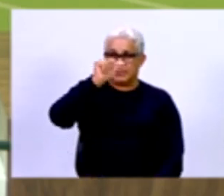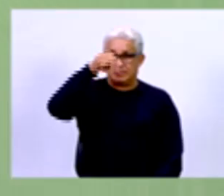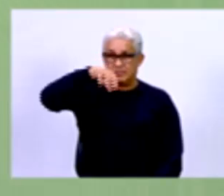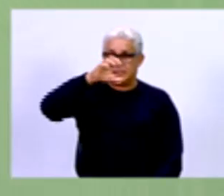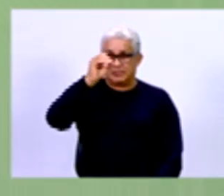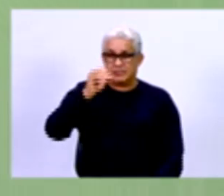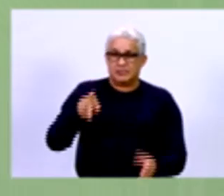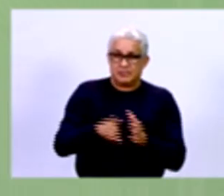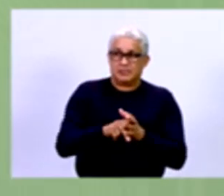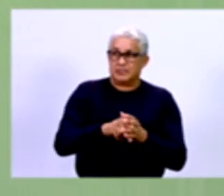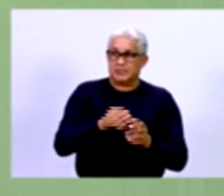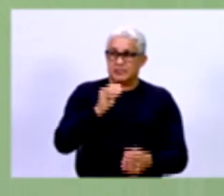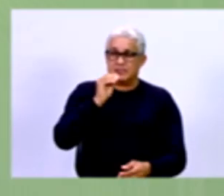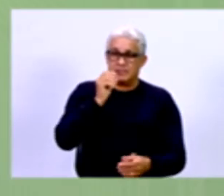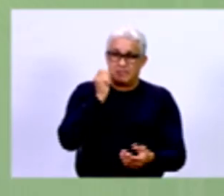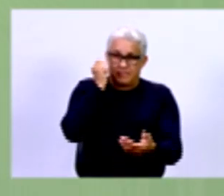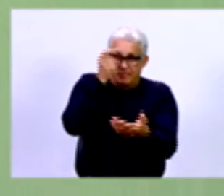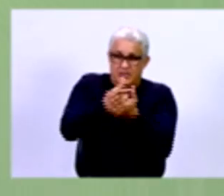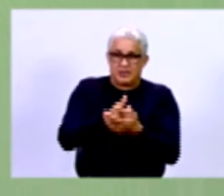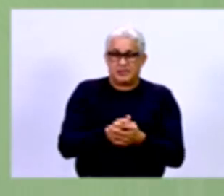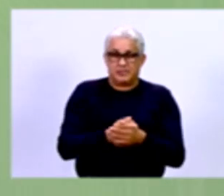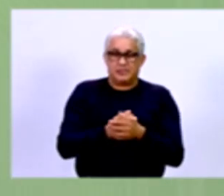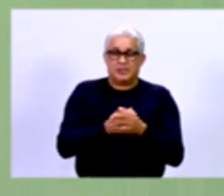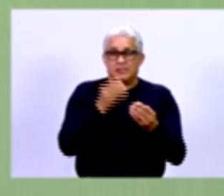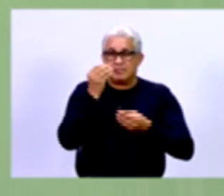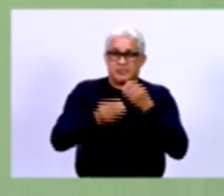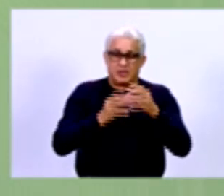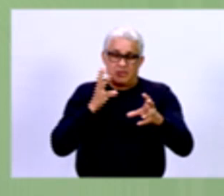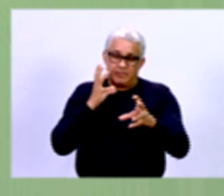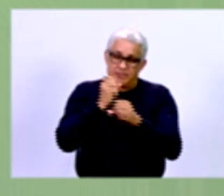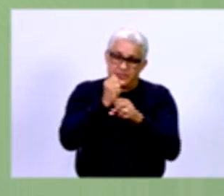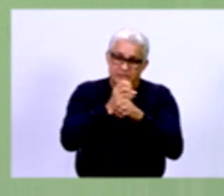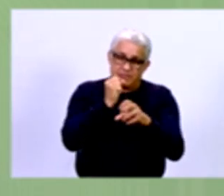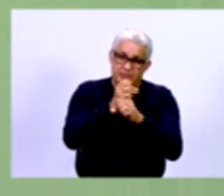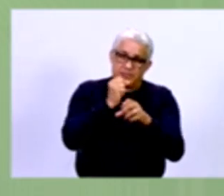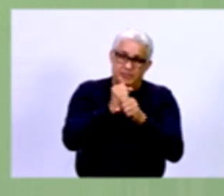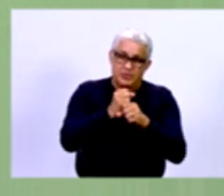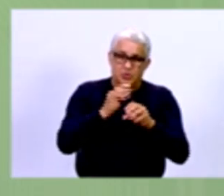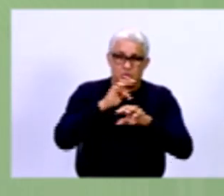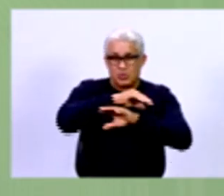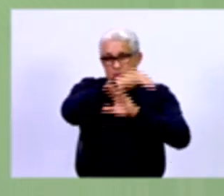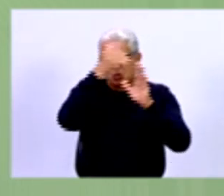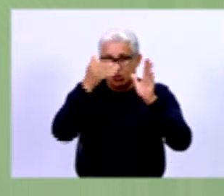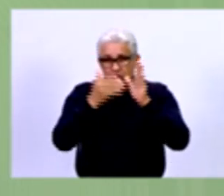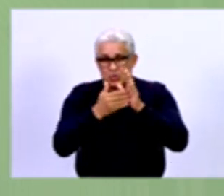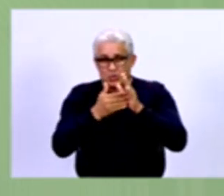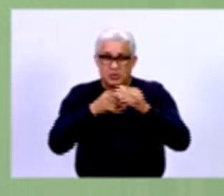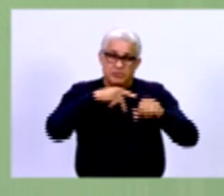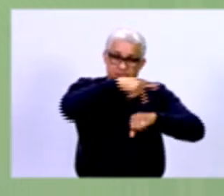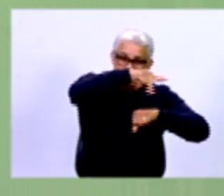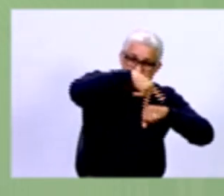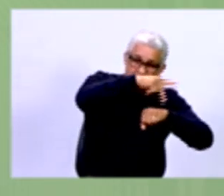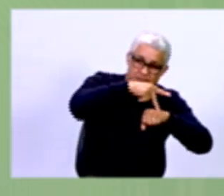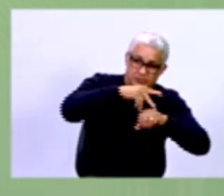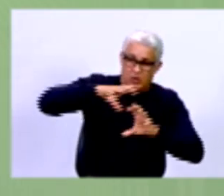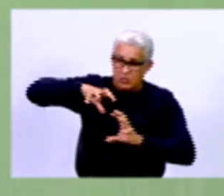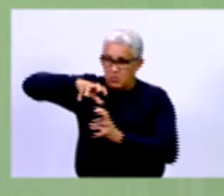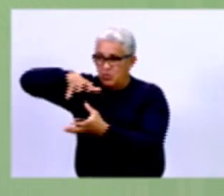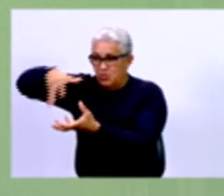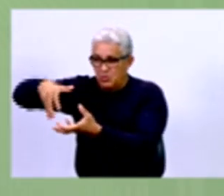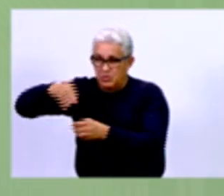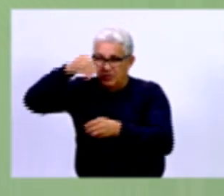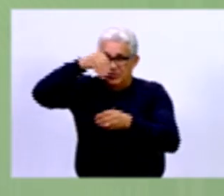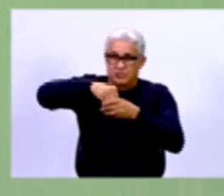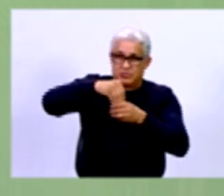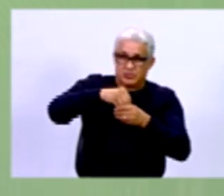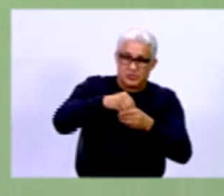balanço de pagamentos é uma maneira da gente fazer o registro contábil de todas as transações de um país com o restante do mundo dentro de um